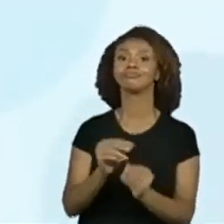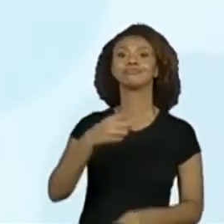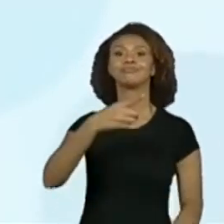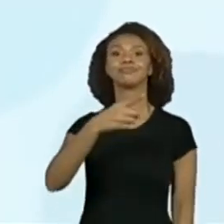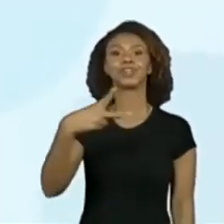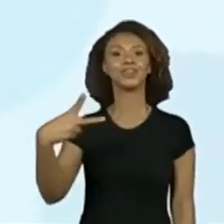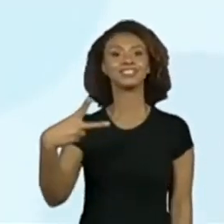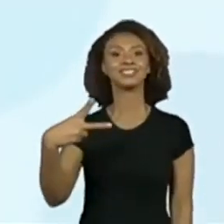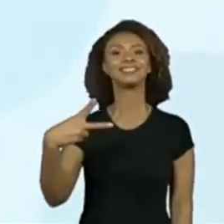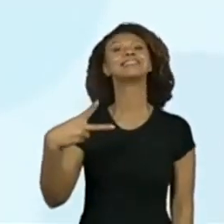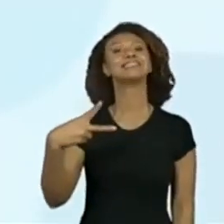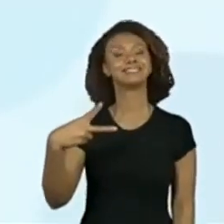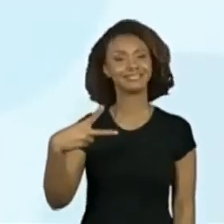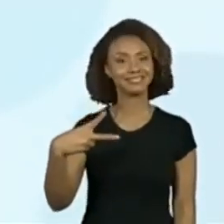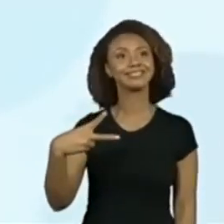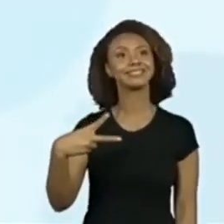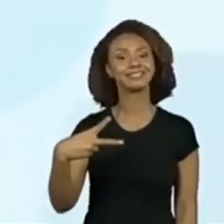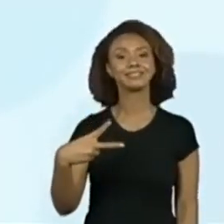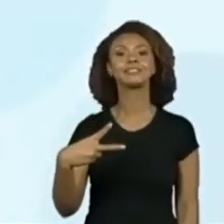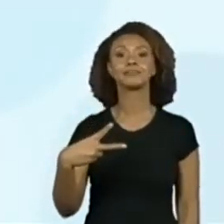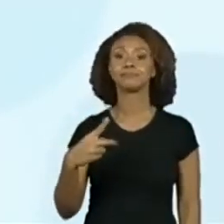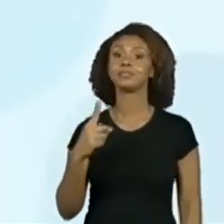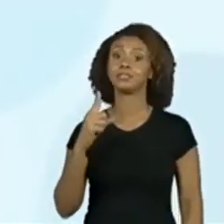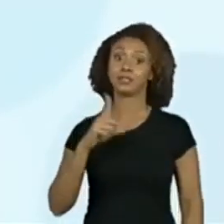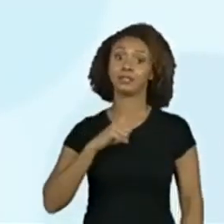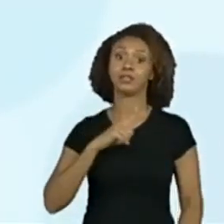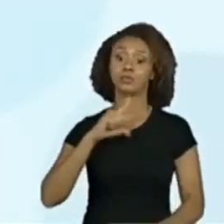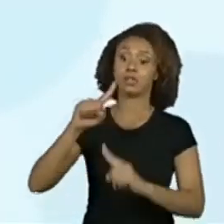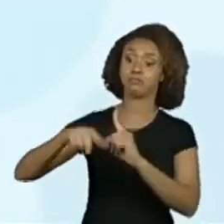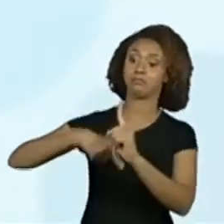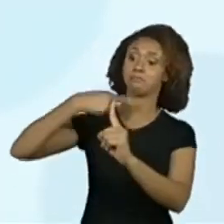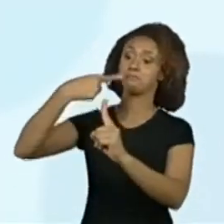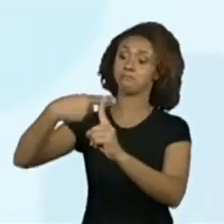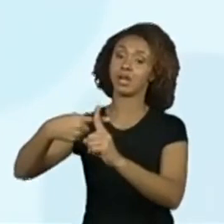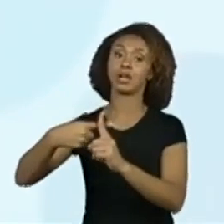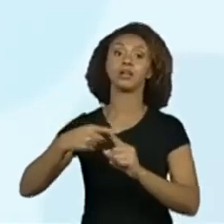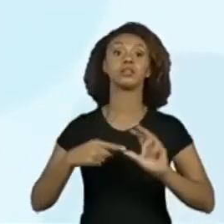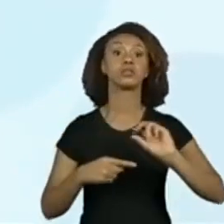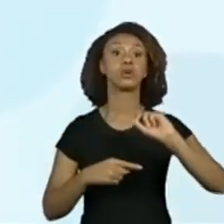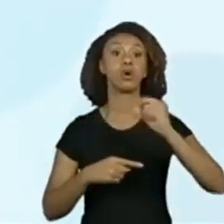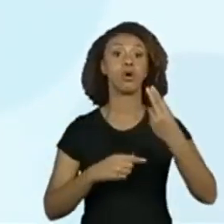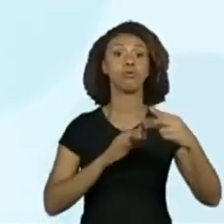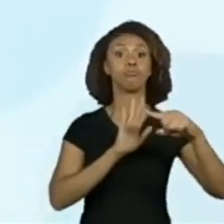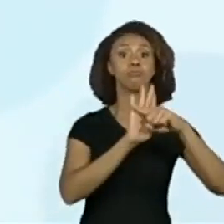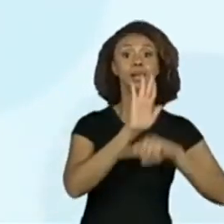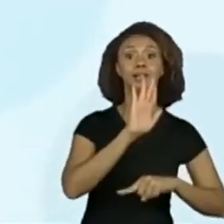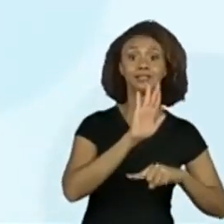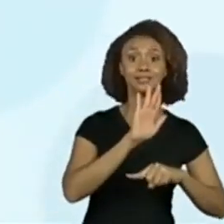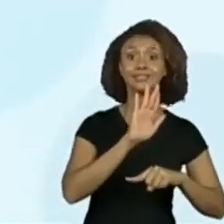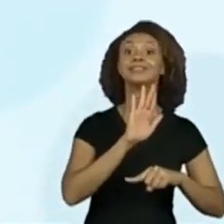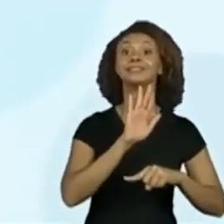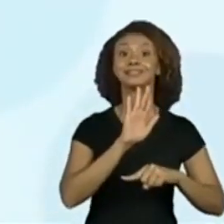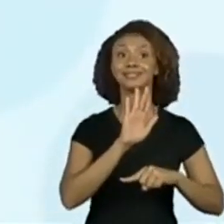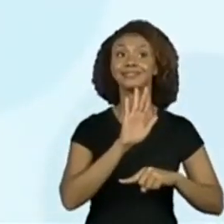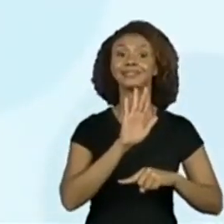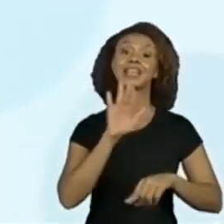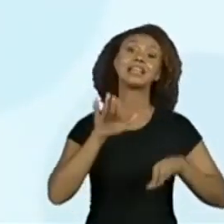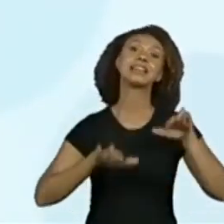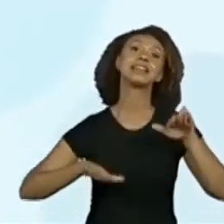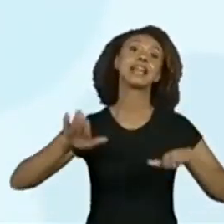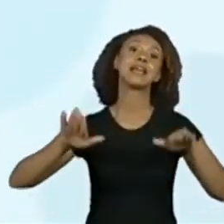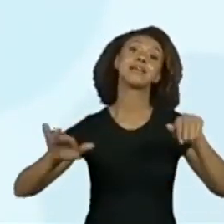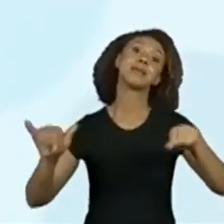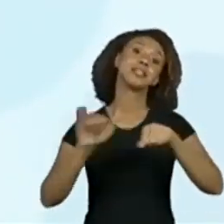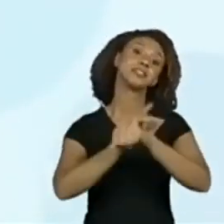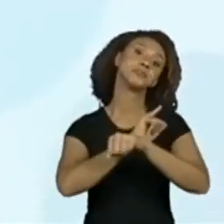adição isso podemos pensar depende da Estratégia isso depende